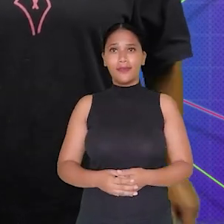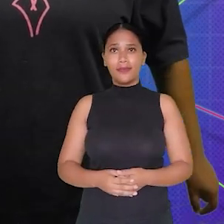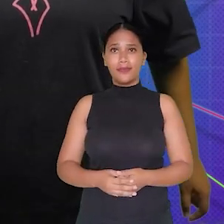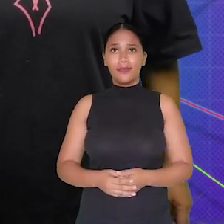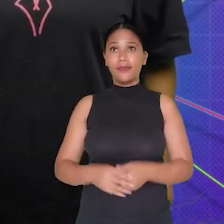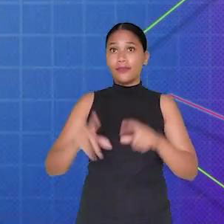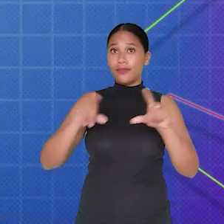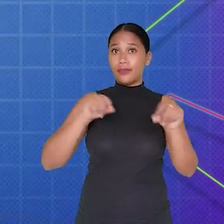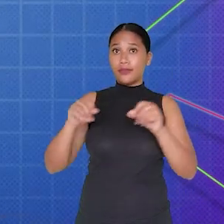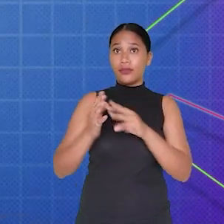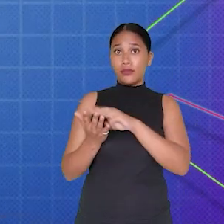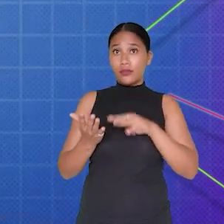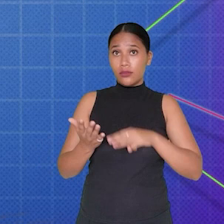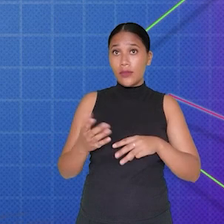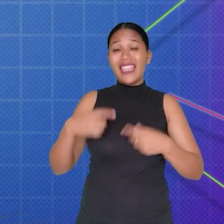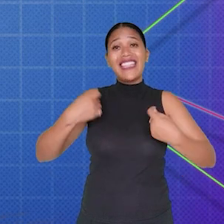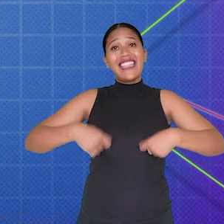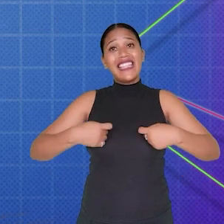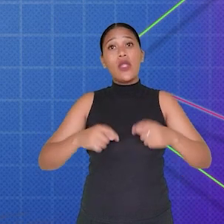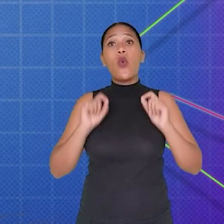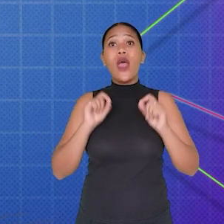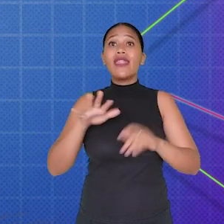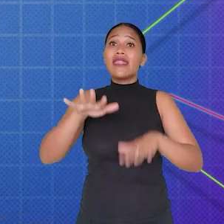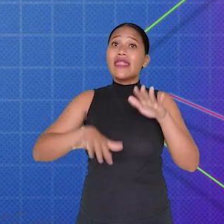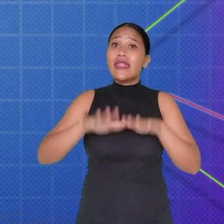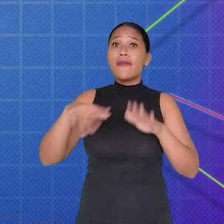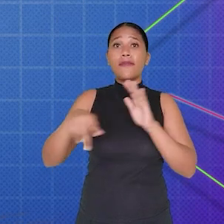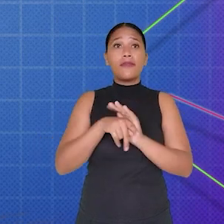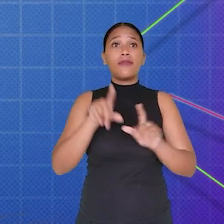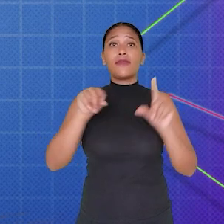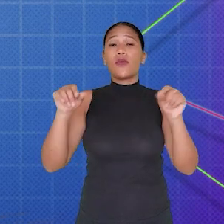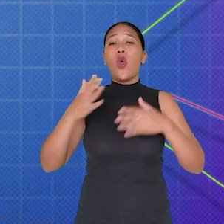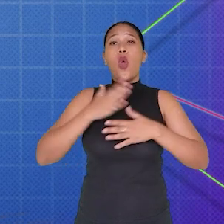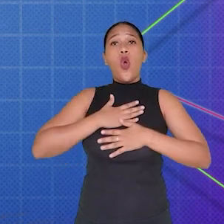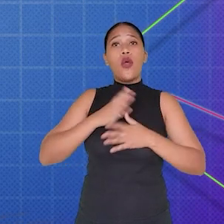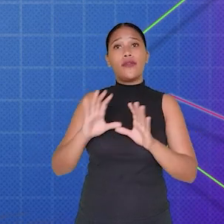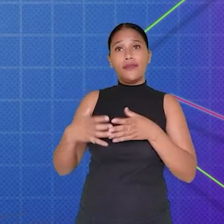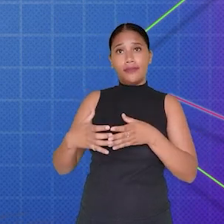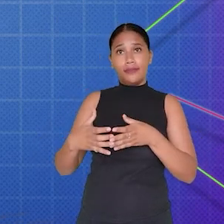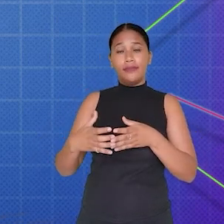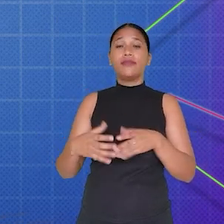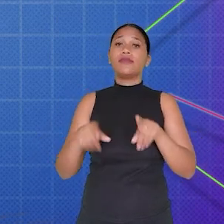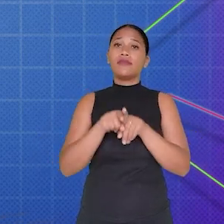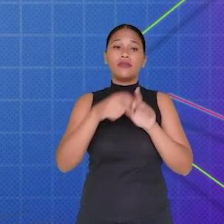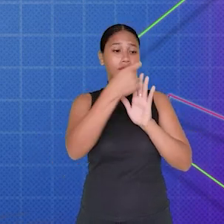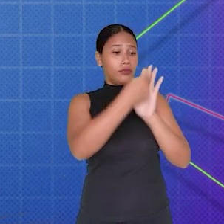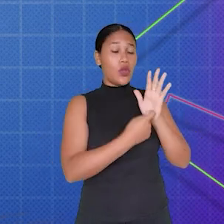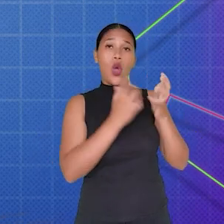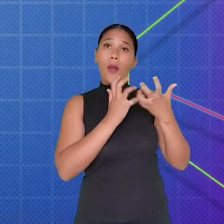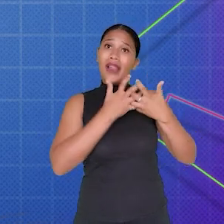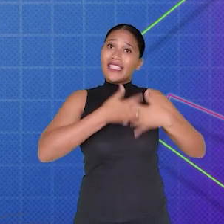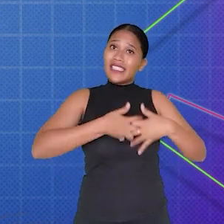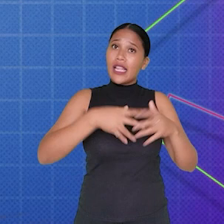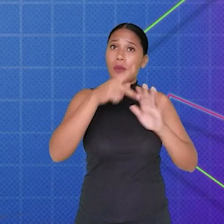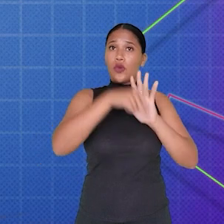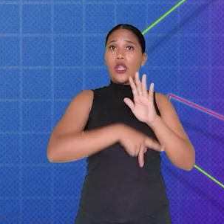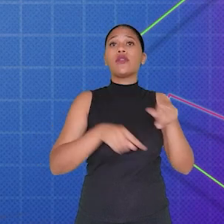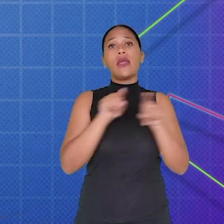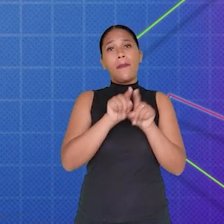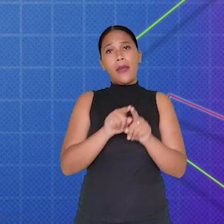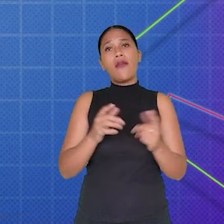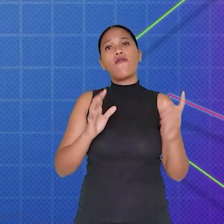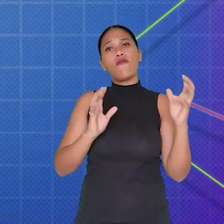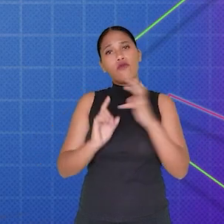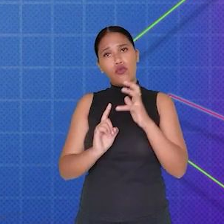projeto em questão. A escolha da metodologia depende das habilidades e preferências da equipe, bem como o escopo e a complexidade